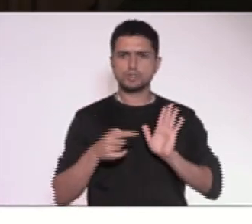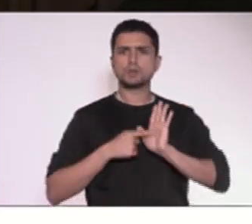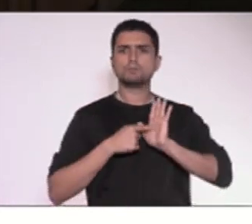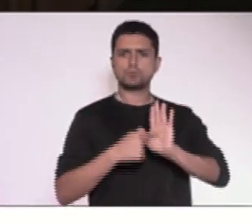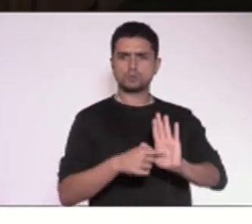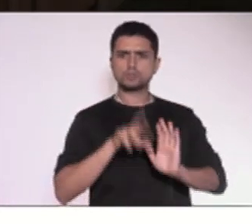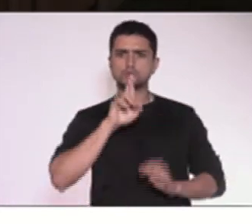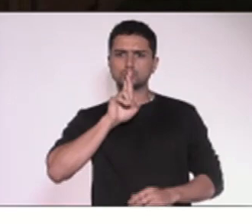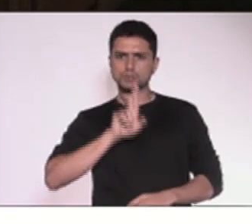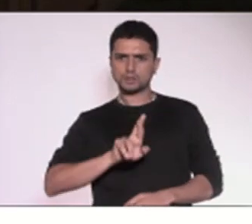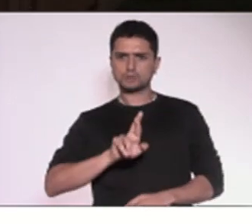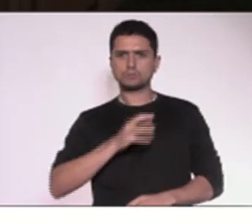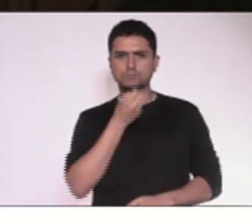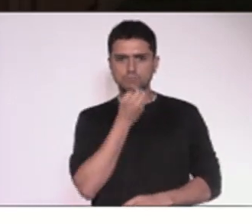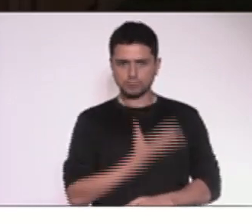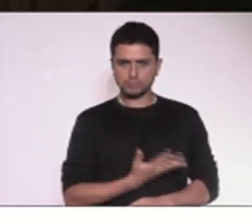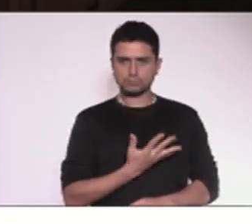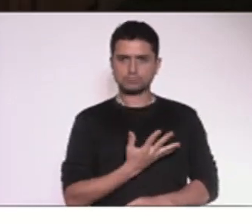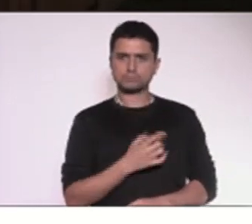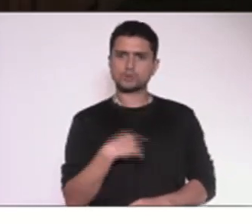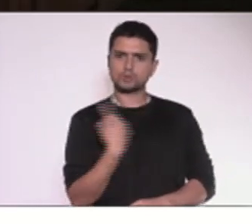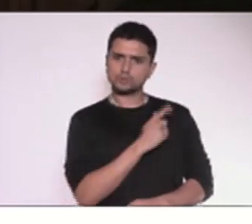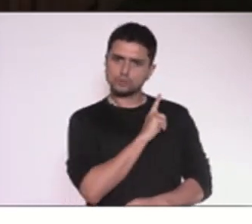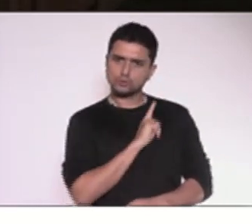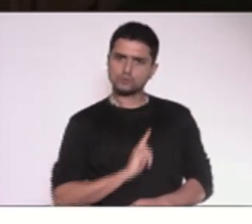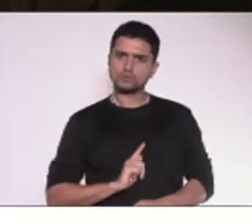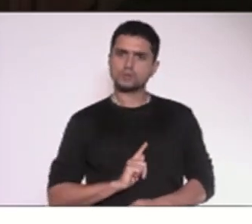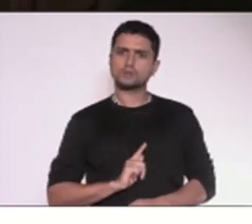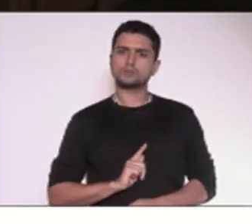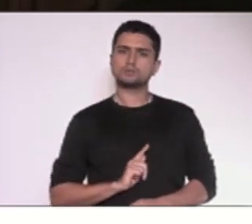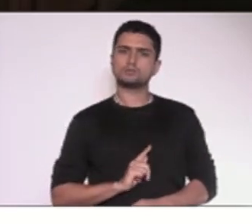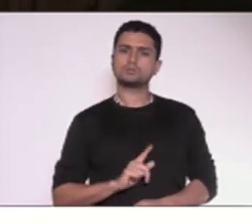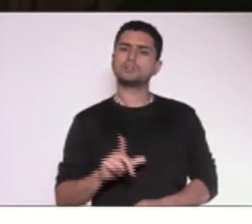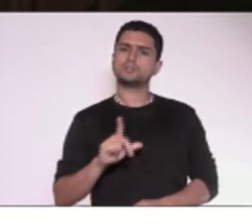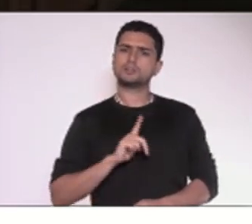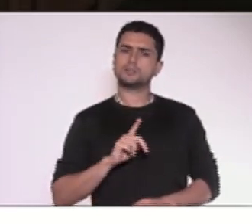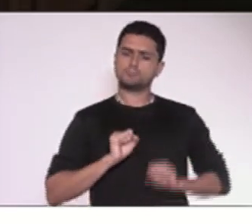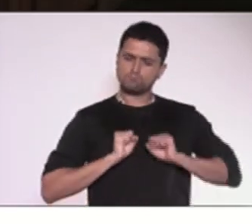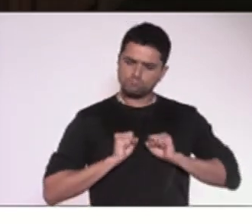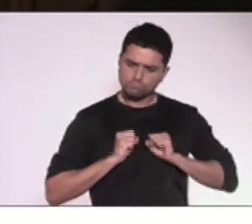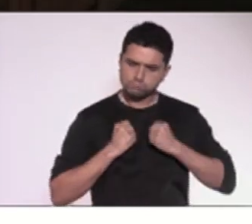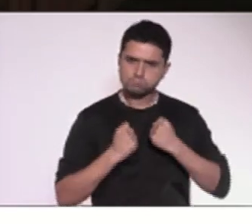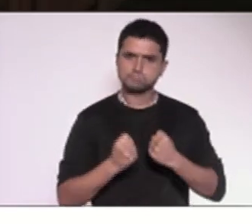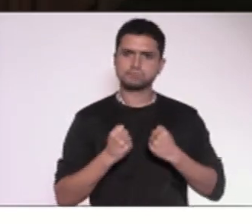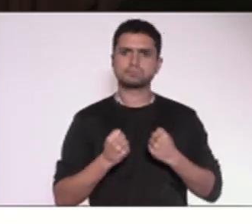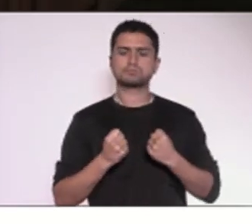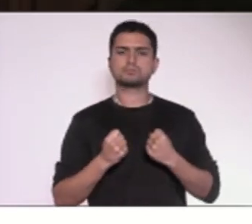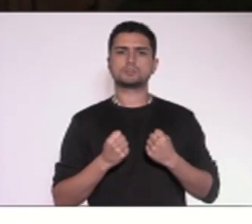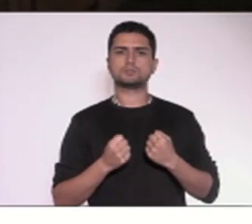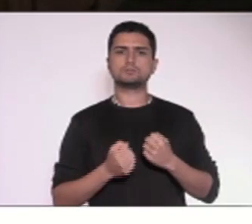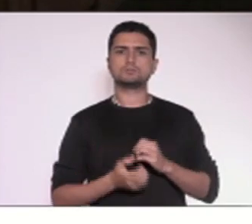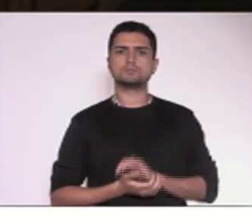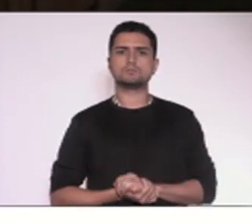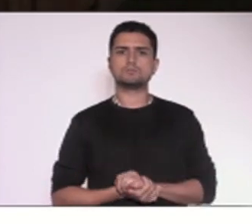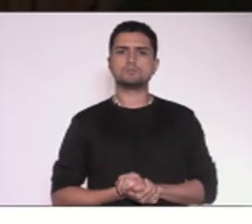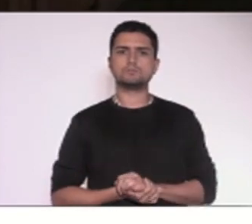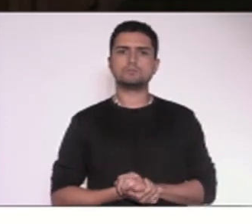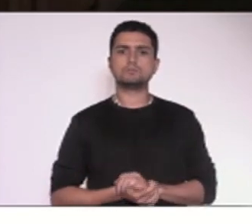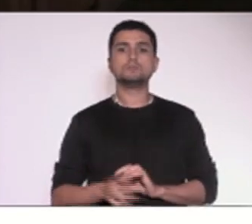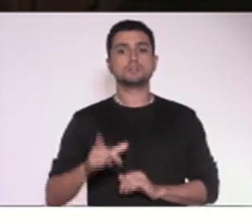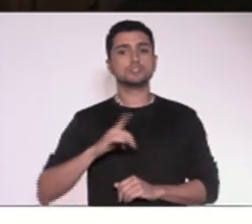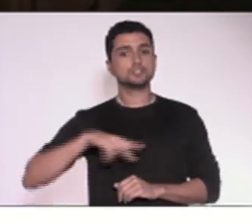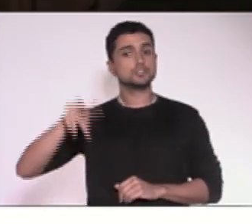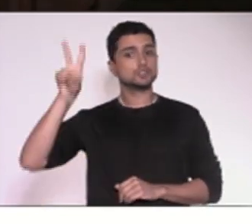nosso governo está fazendo, como Vossa Excelência assim demonstrou, história, e